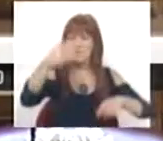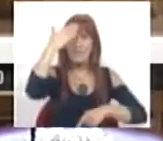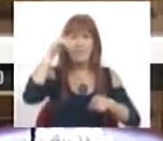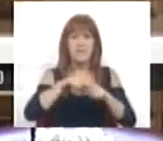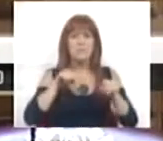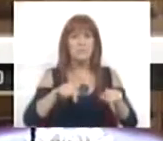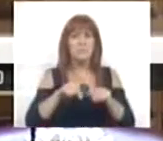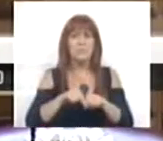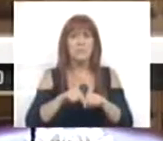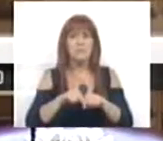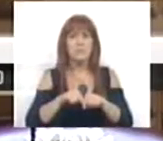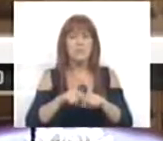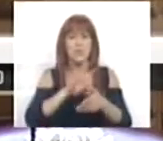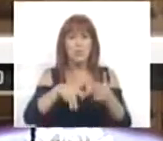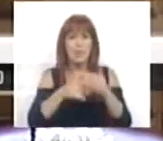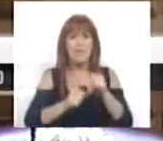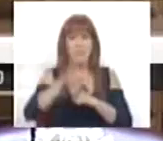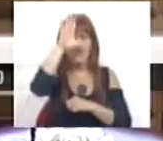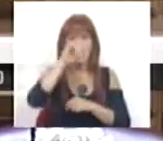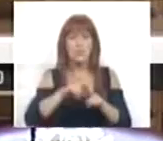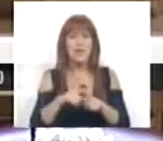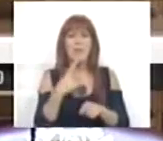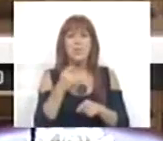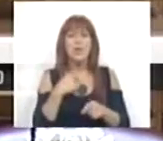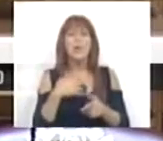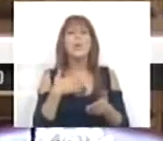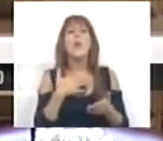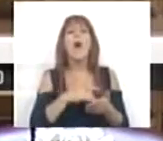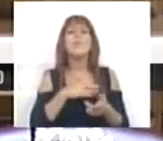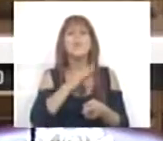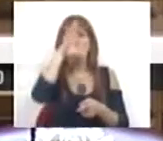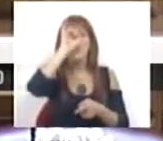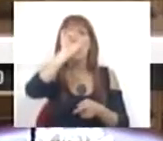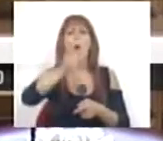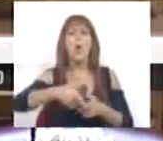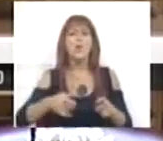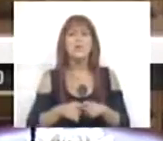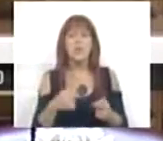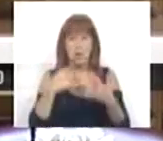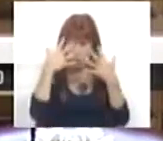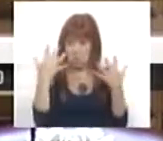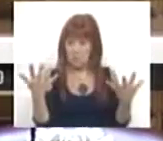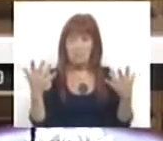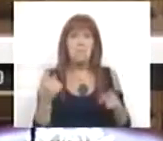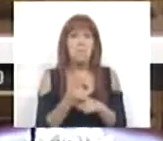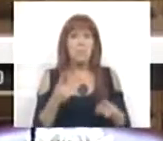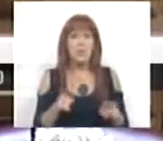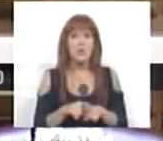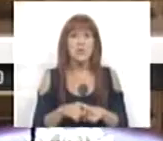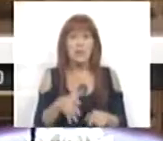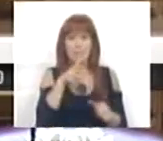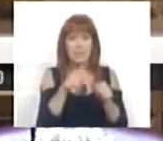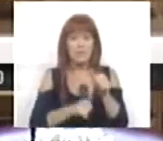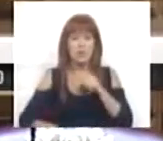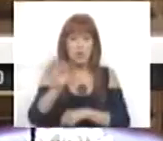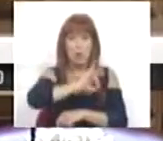previstas no programa do Governo. A questão que eu queria colocar ao Sr. Ministro era o seguinte: ficamos surpreendidos por recentes